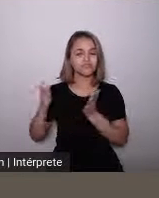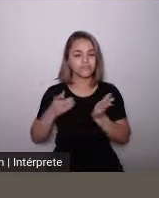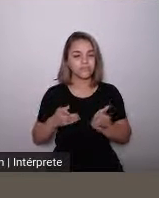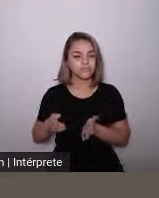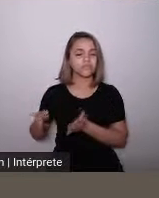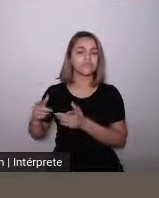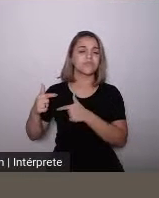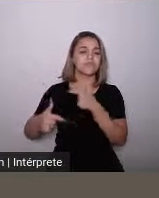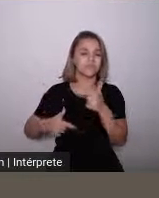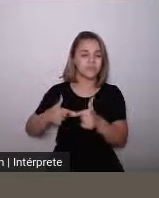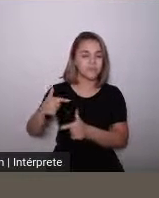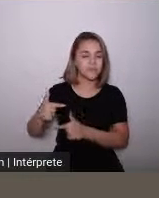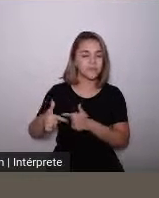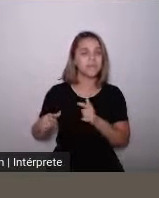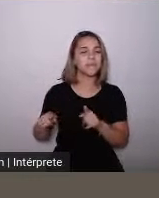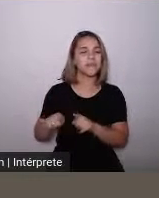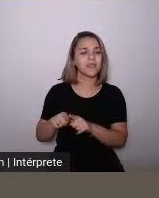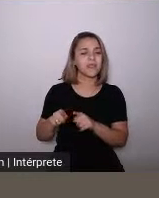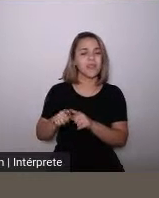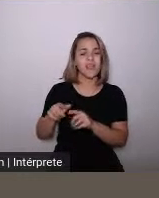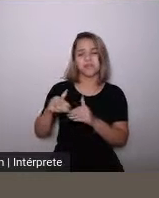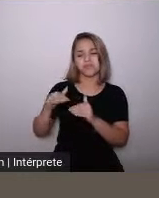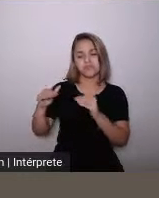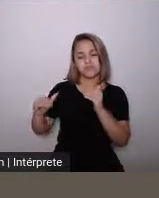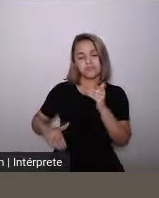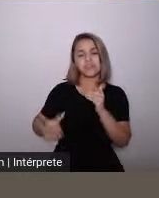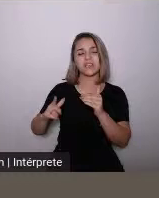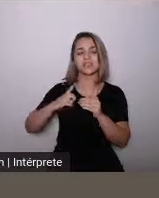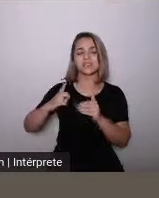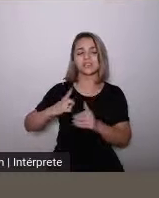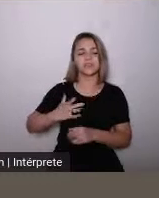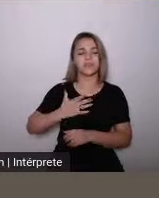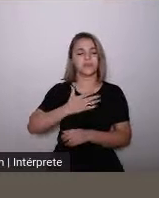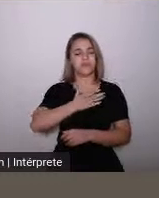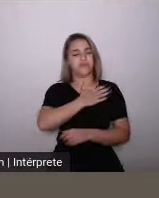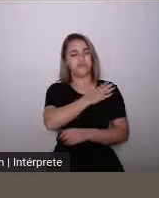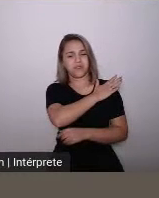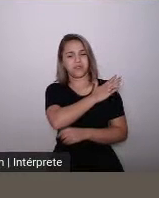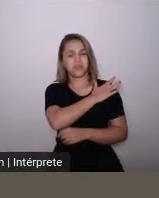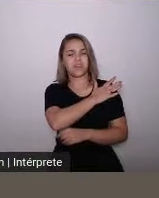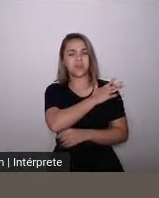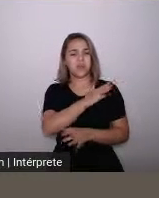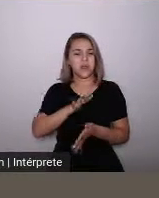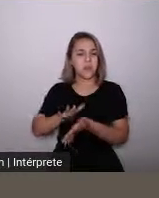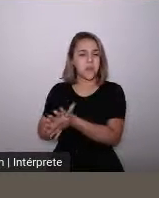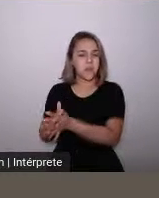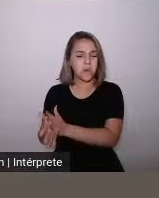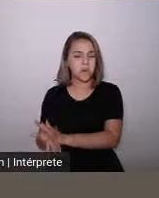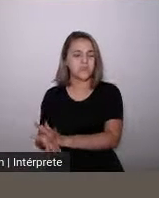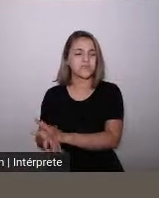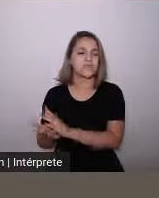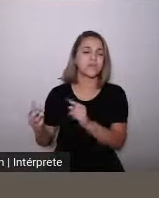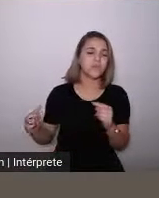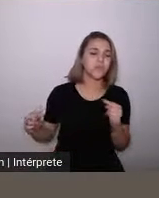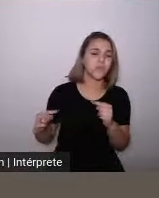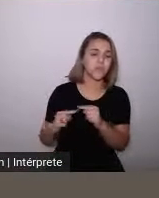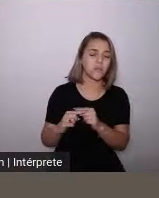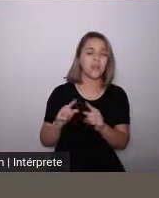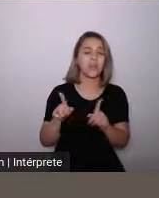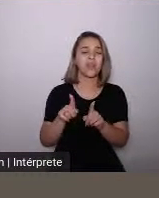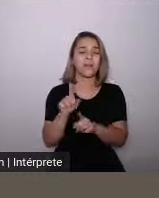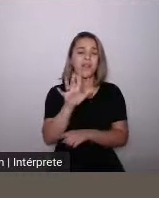absoluto preconceito que se associava às imagens e que era marcado